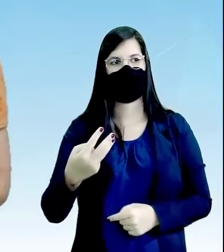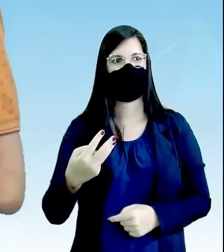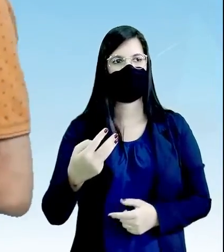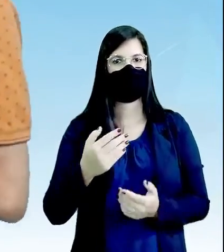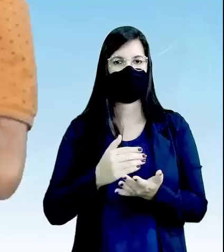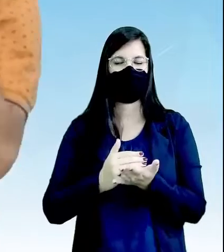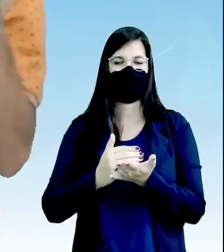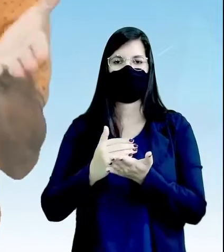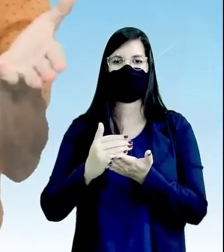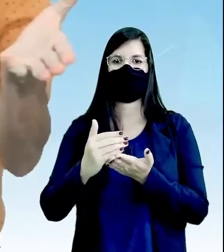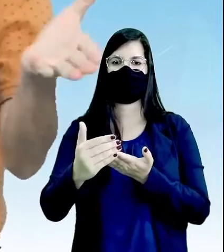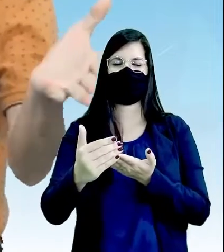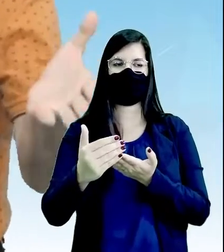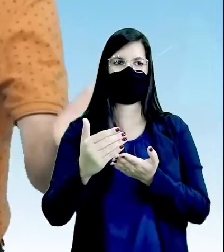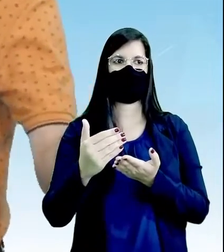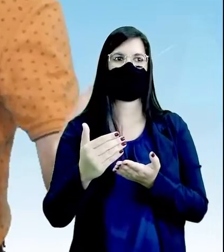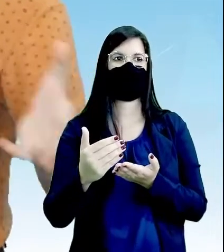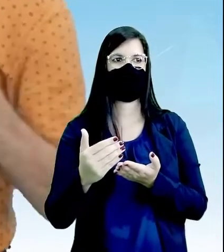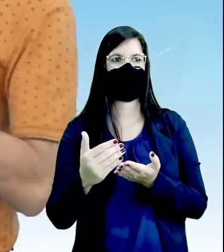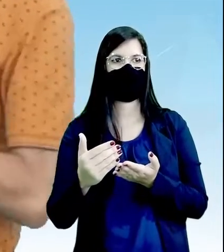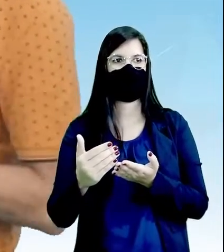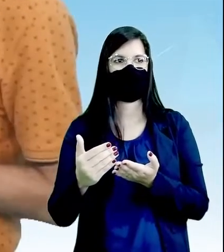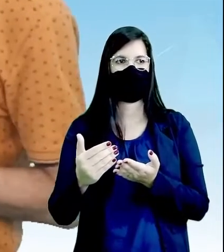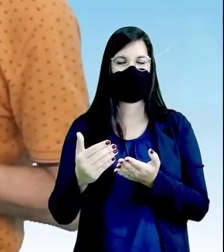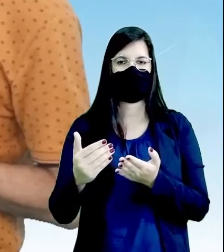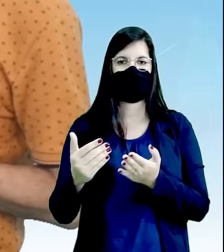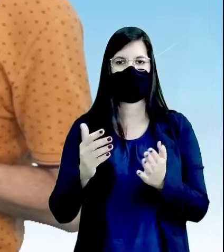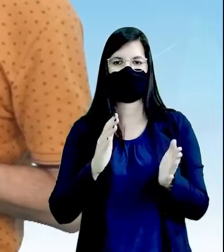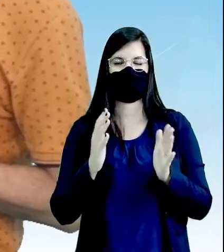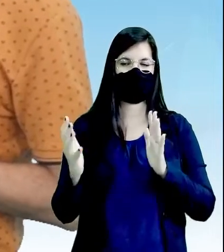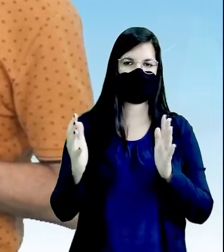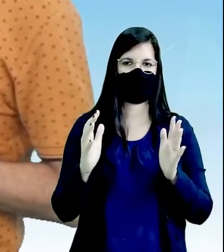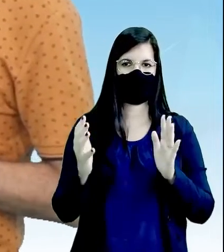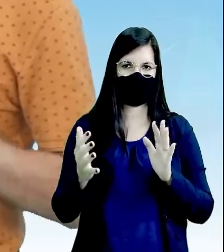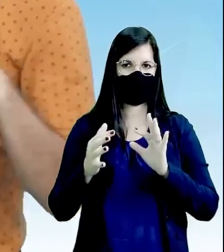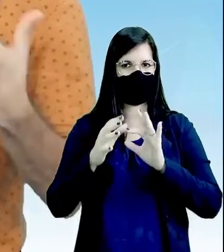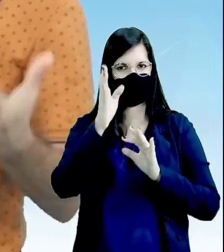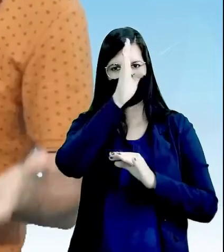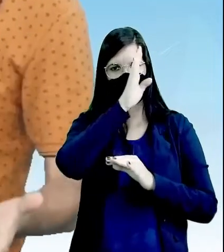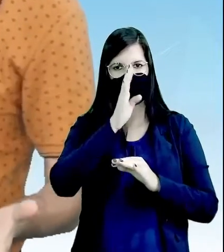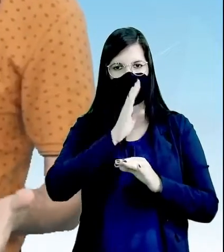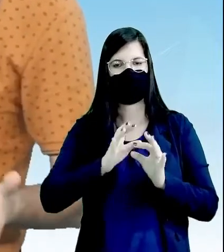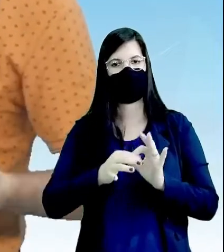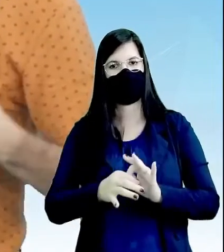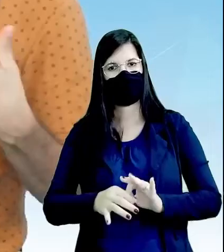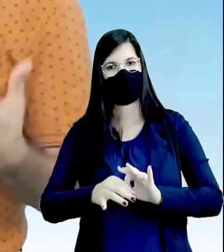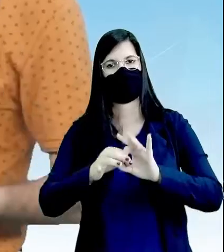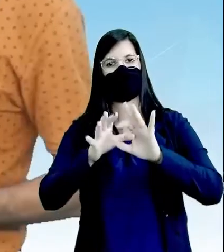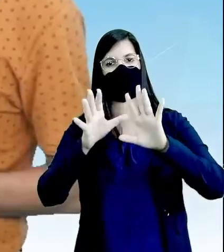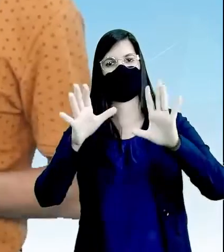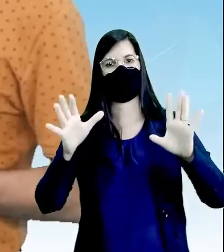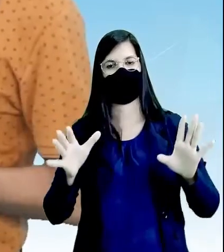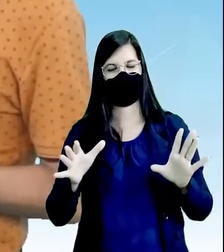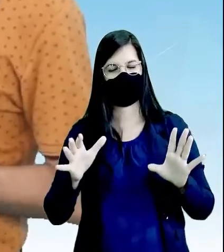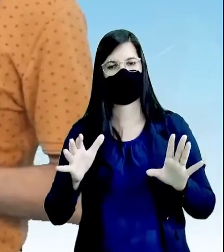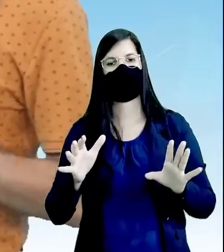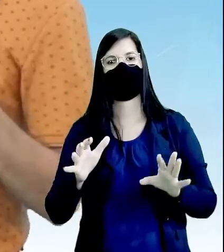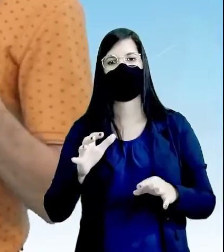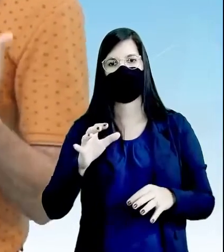começaram, tem um pouquinho depois, né, da independência do Brasil, a independência do Brasil por Dom Pedro